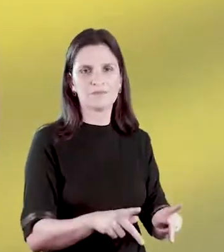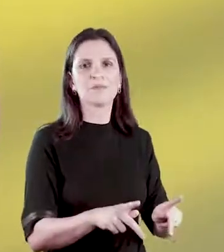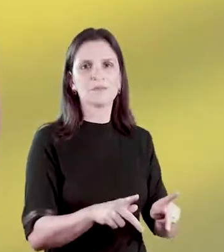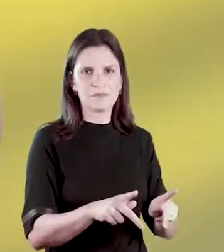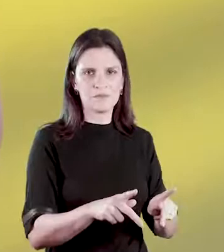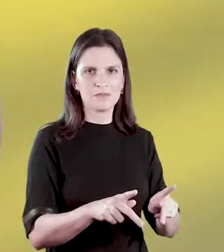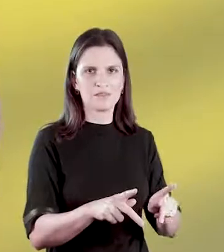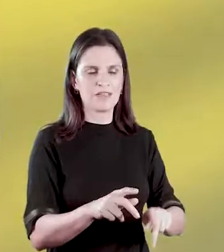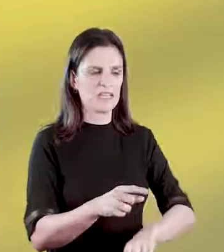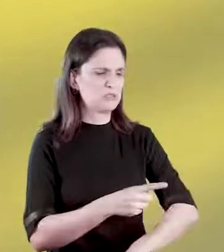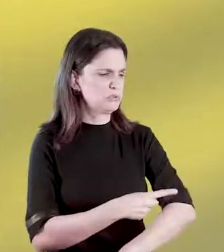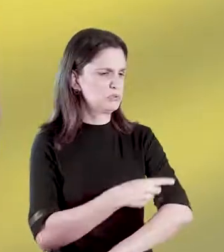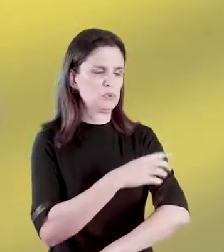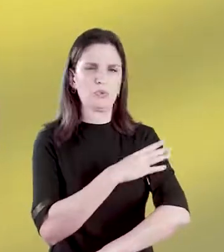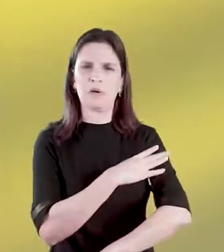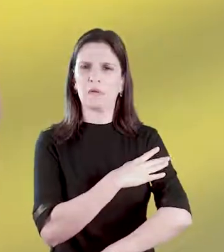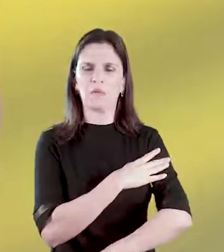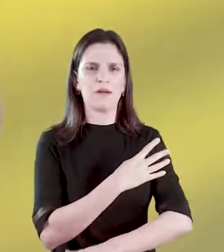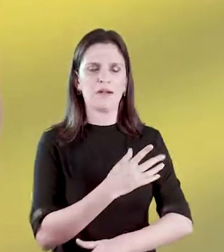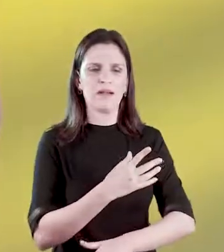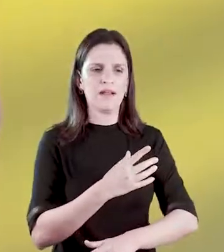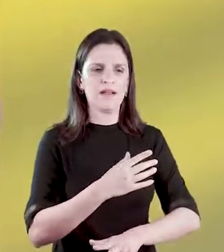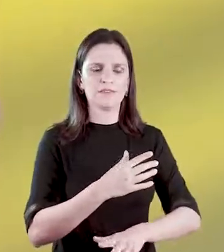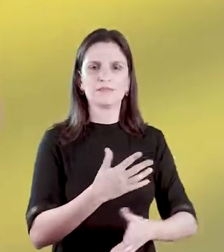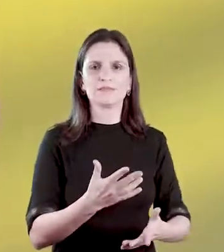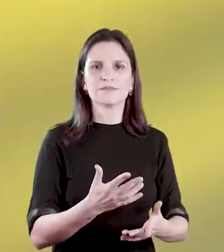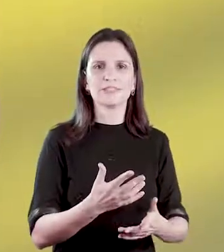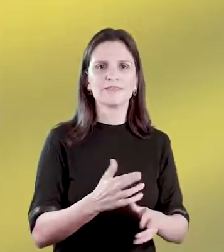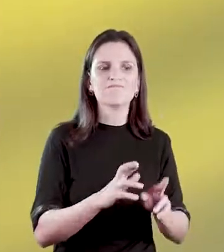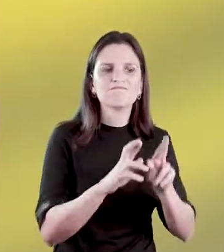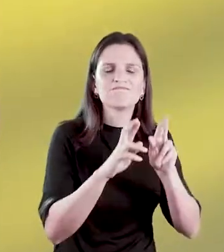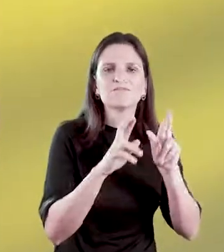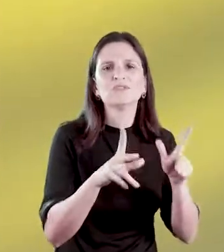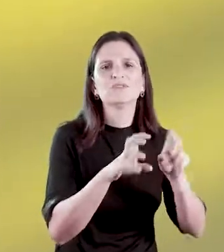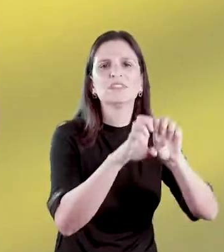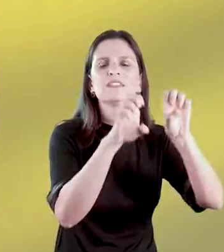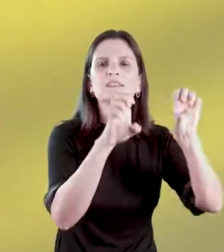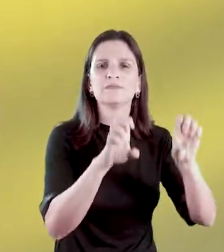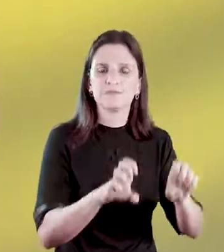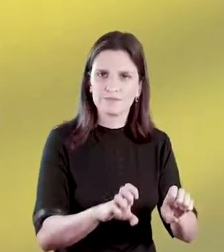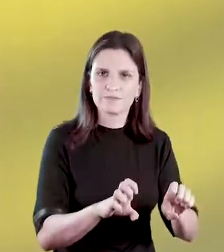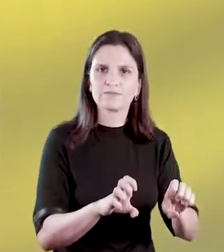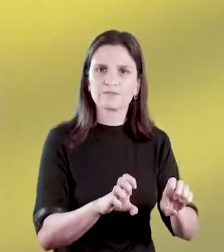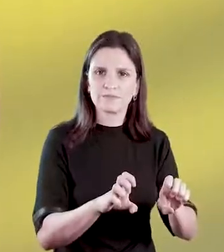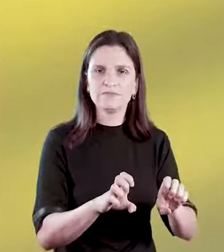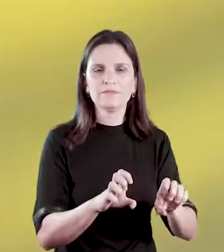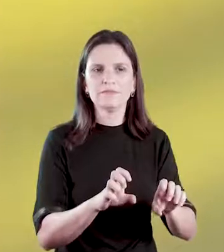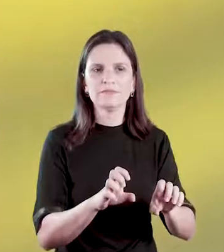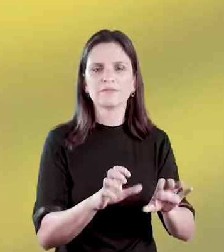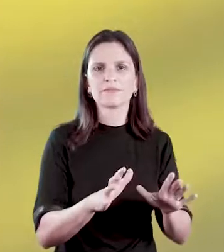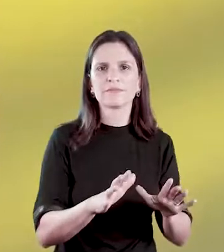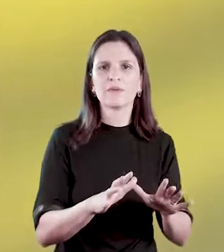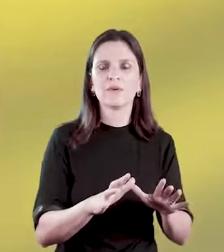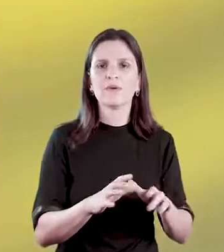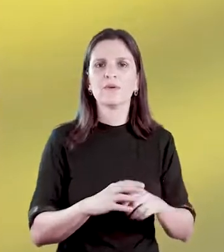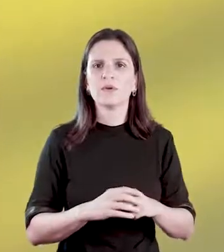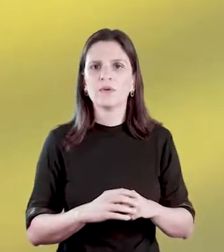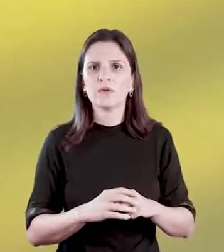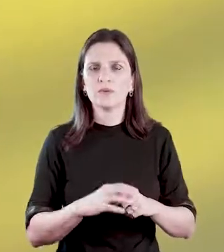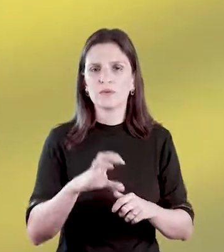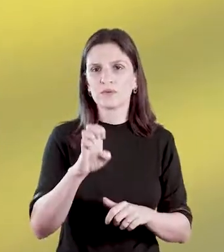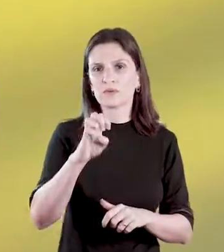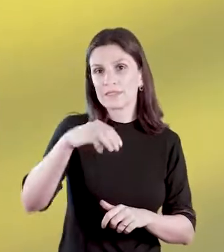escolas da rede que funciona nas séries iniciais Inclusive só para você ter uma ideia é que a gente fala em vacina e eu já vou jogar educação